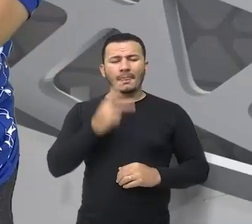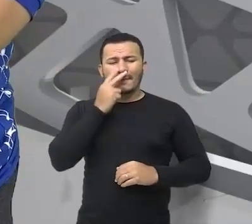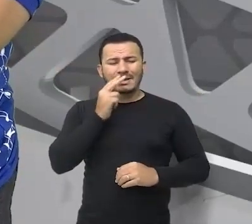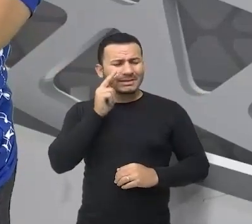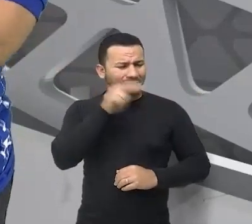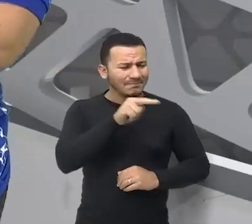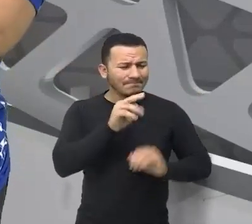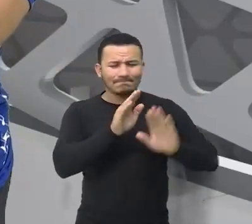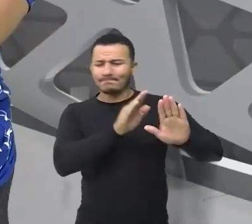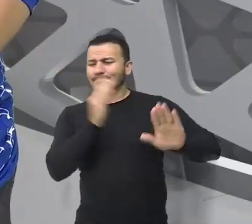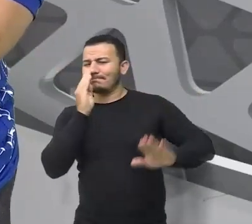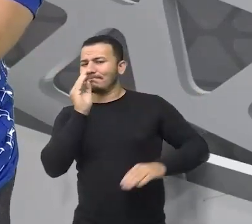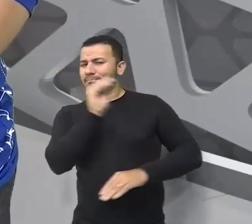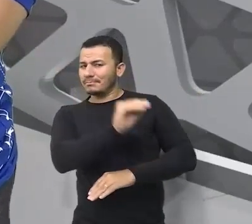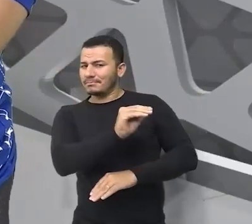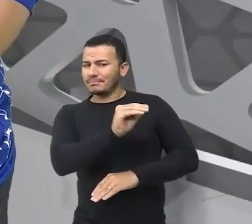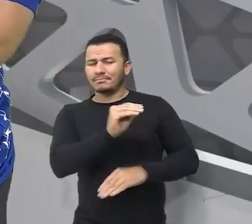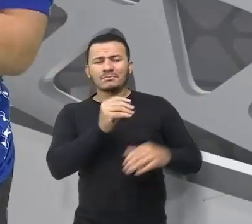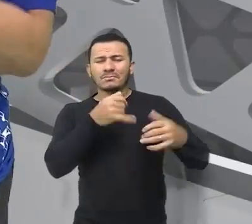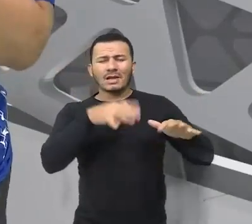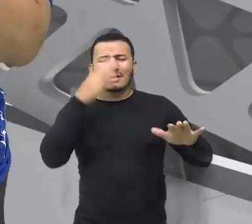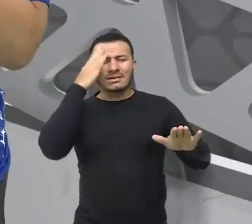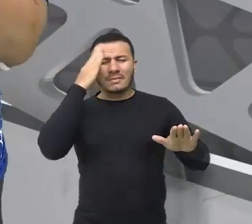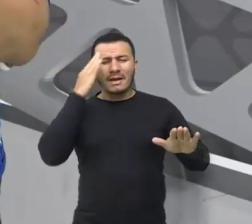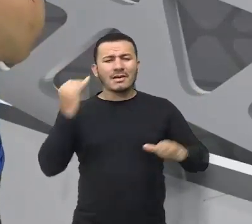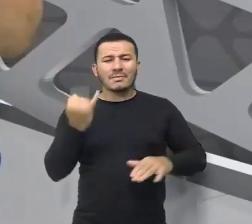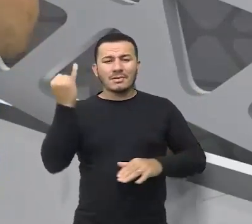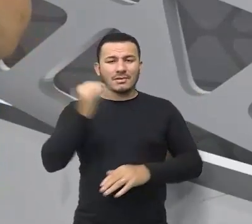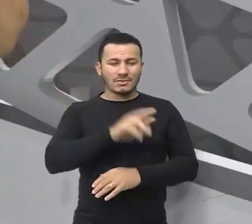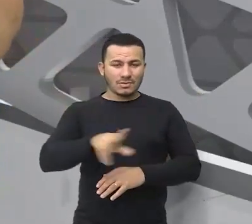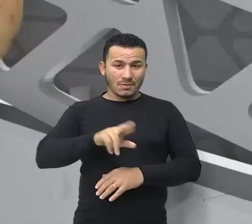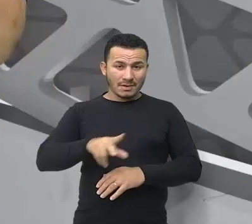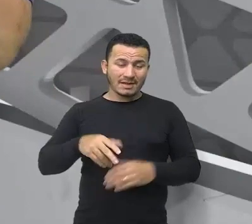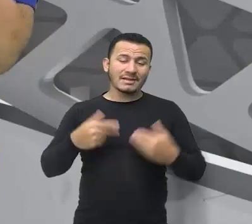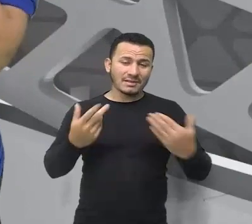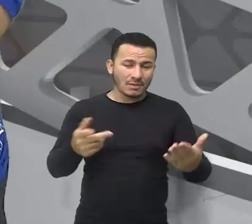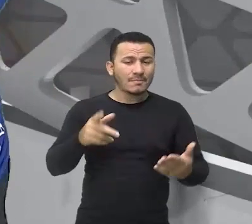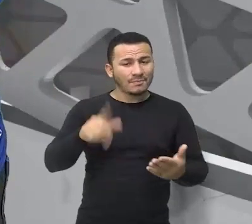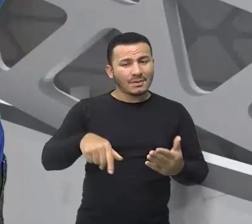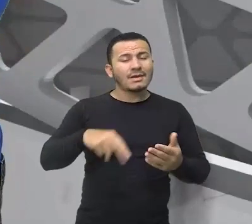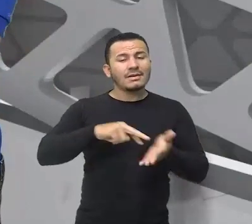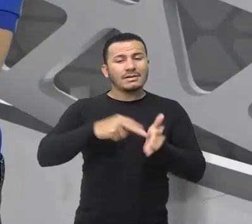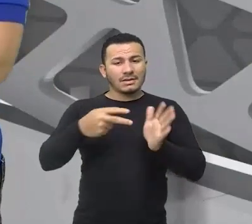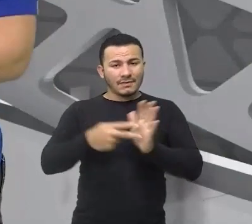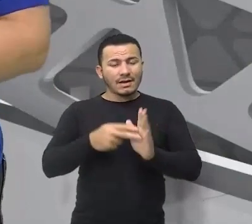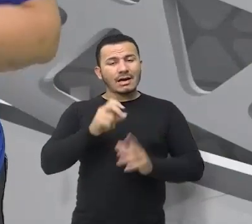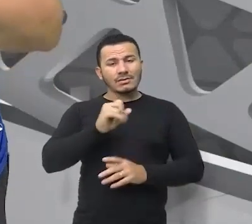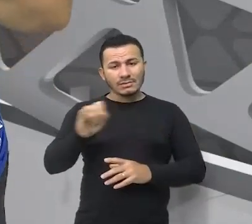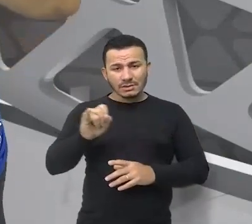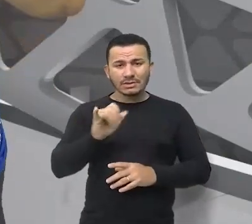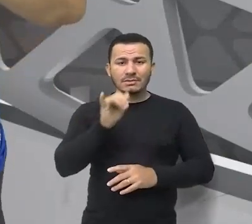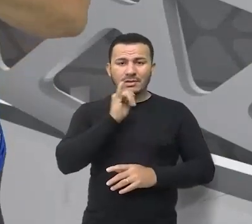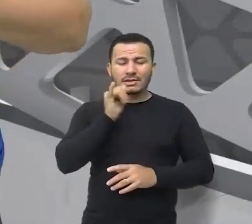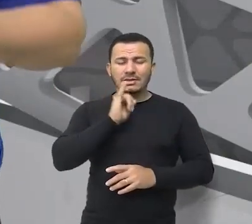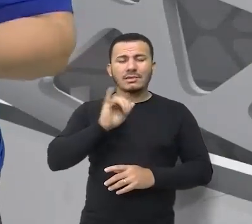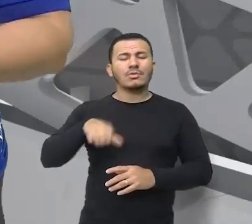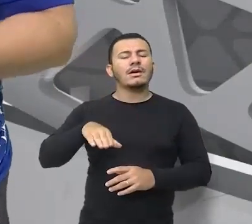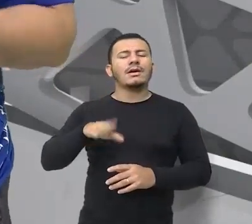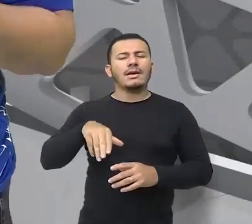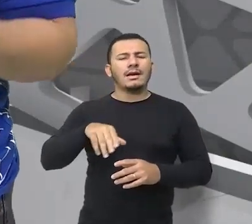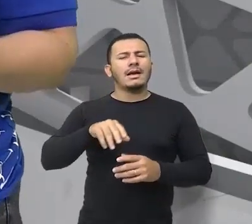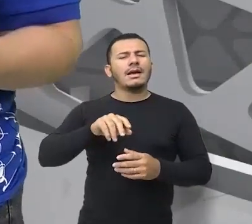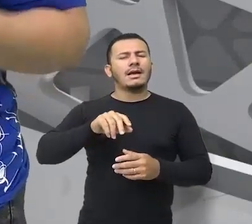não gostasse, não quisesse saber, não é? Isso é mais ou menos, se a gente fosse traduzir isso aqui, interpretar isso